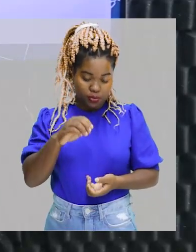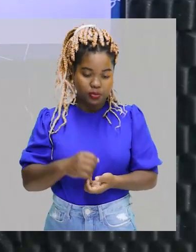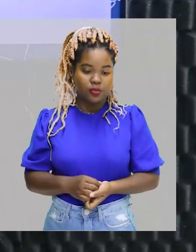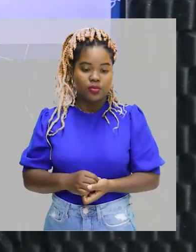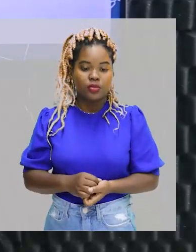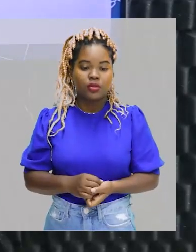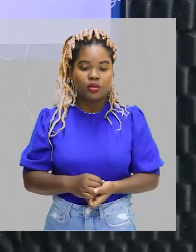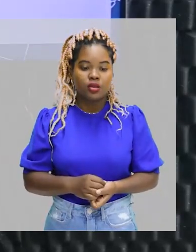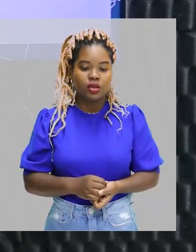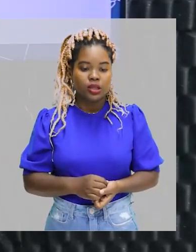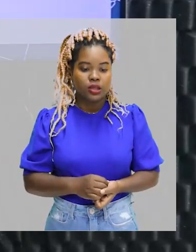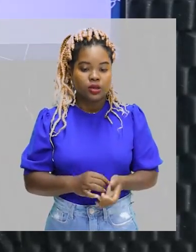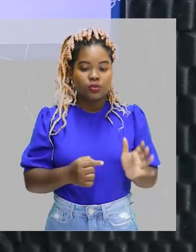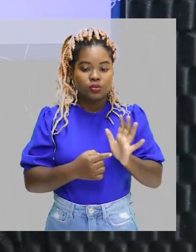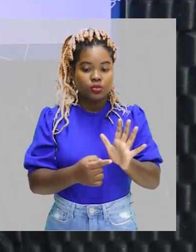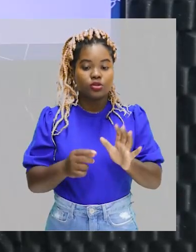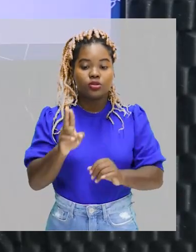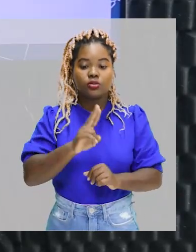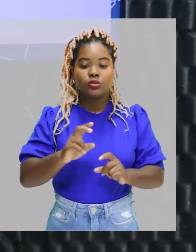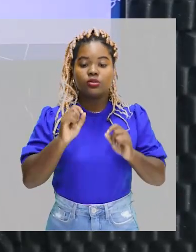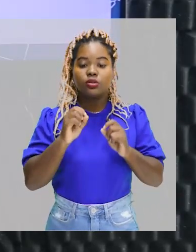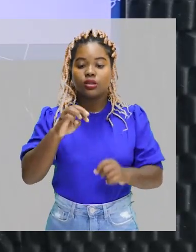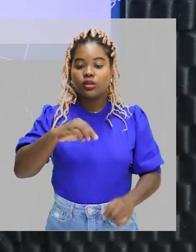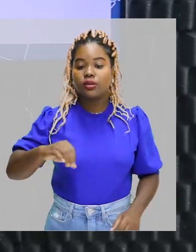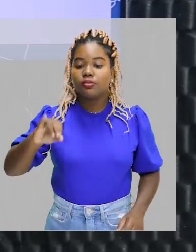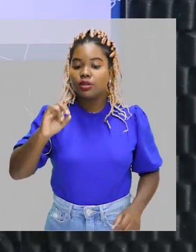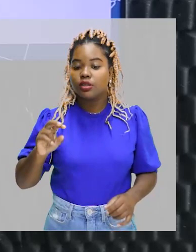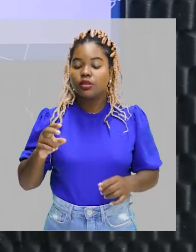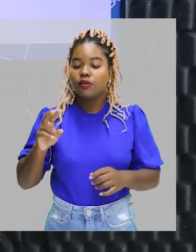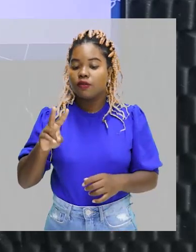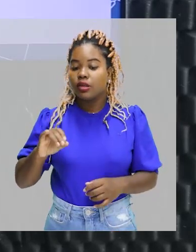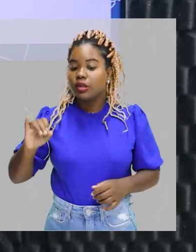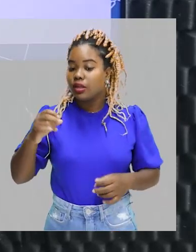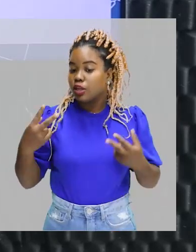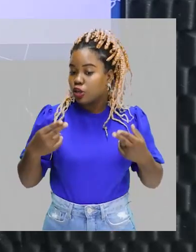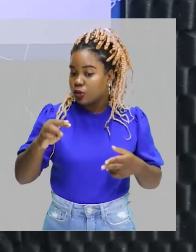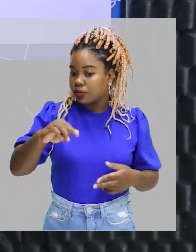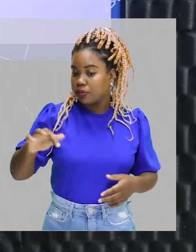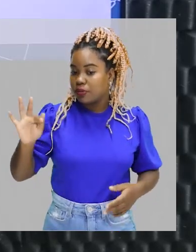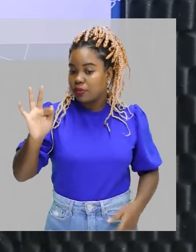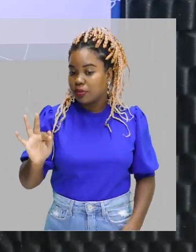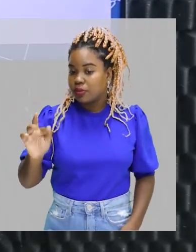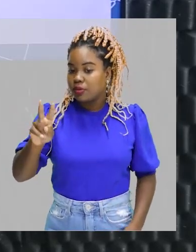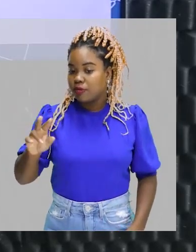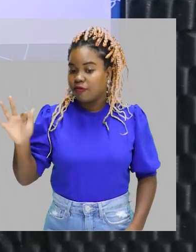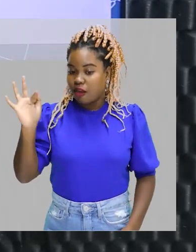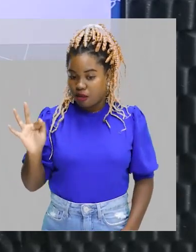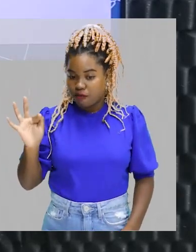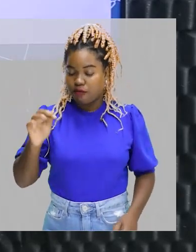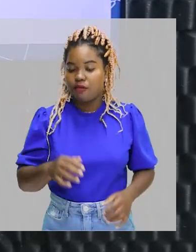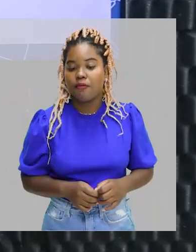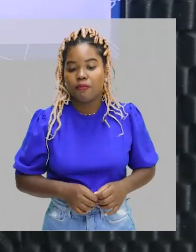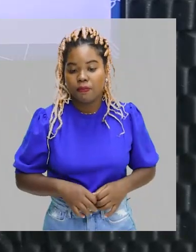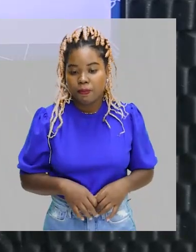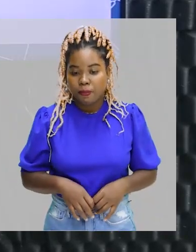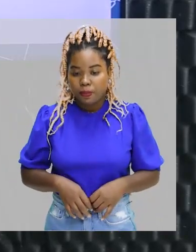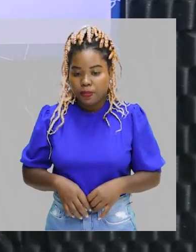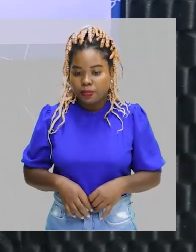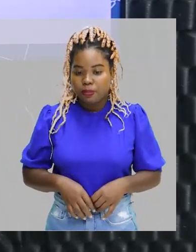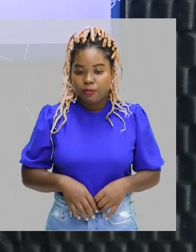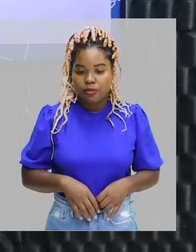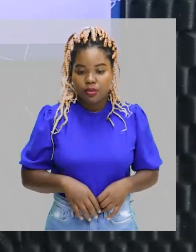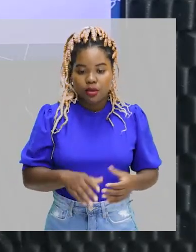a expressão que eu vou utilizar vai ser MI/VI igual a MF/VF, certo?